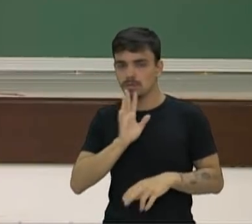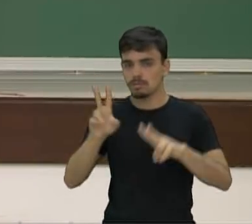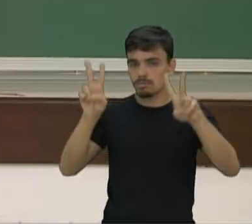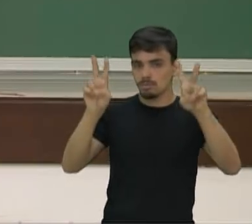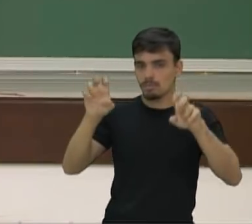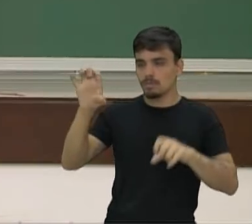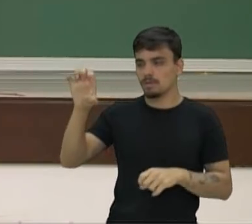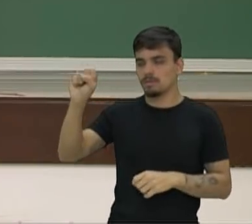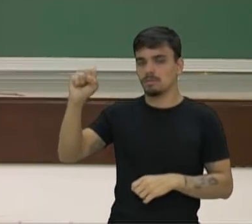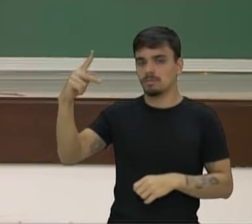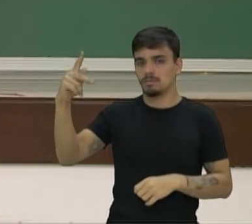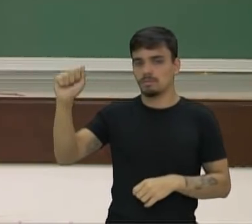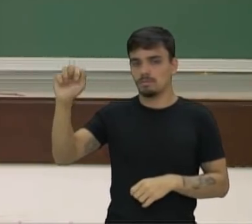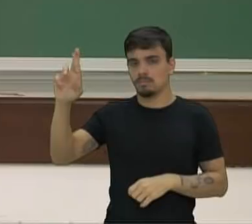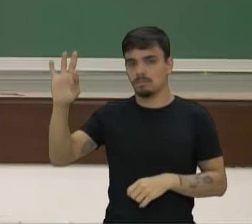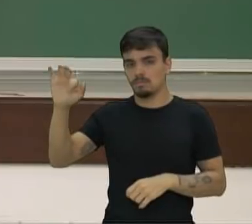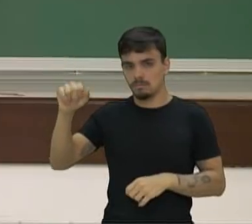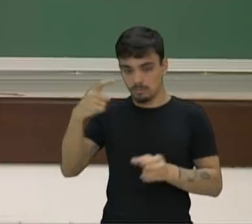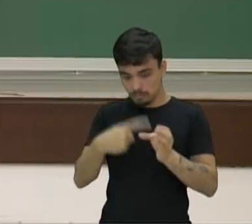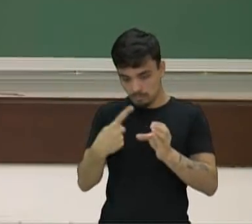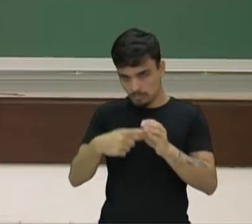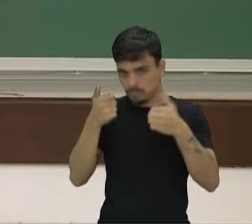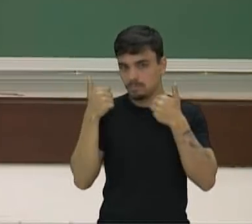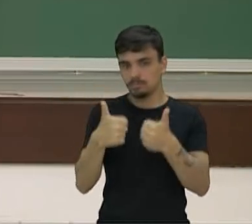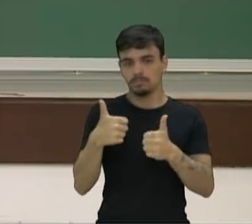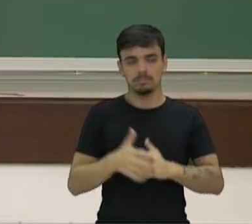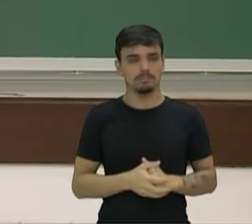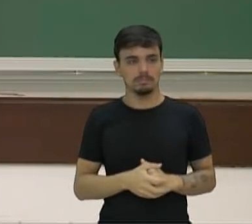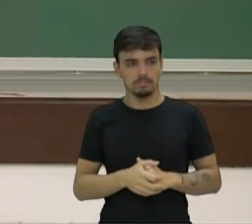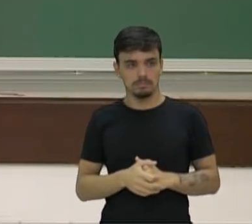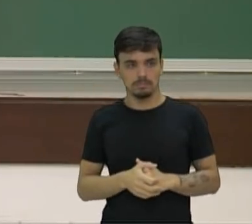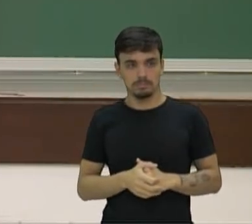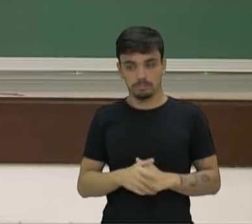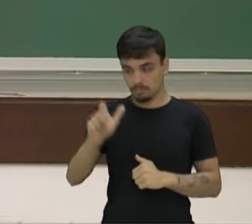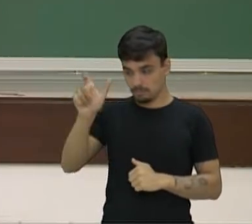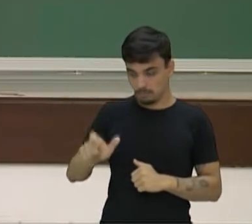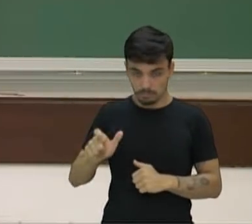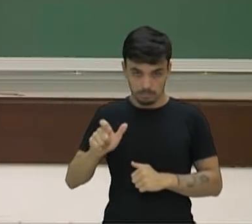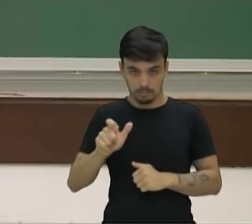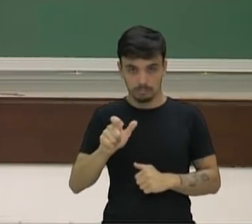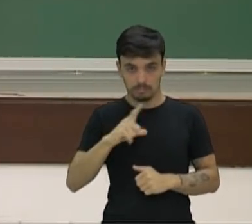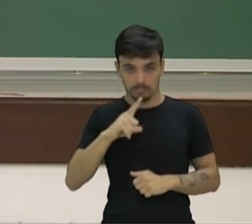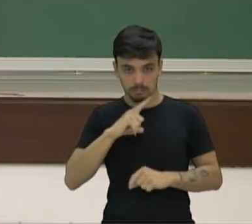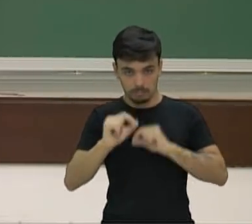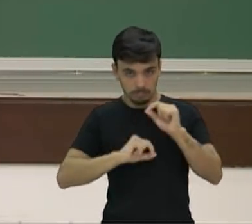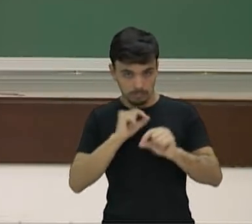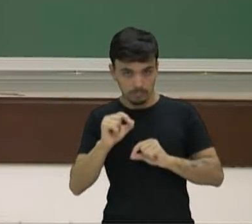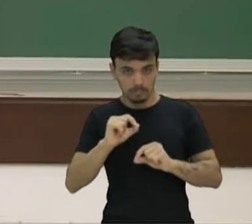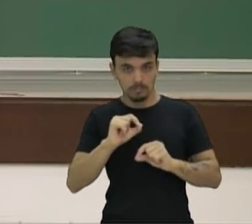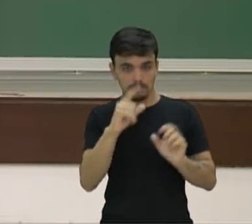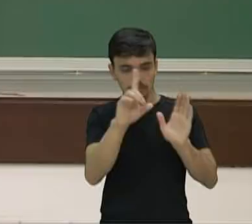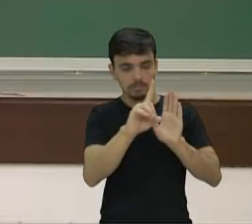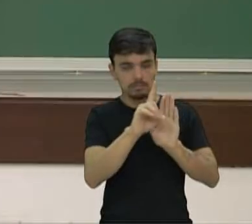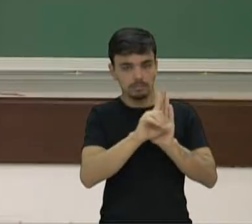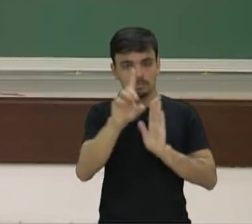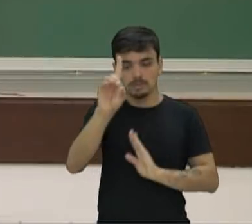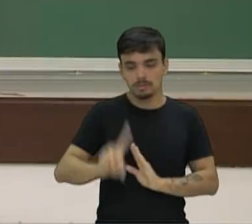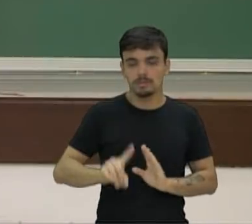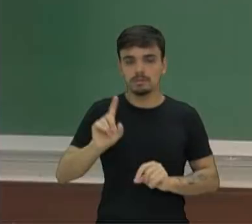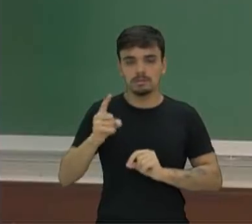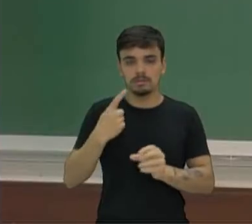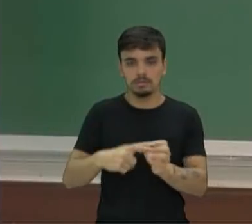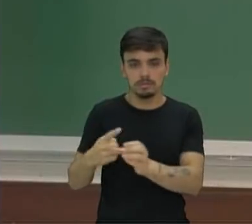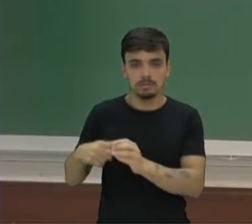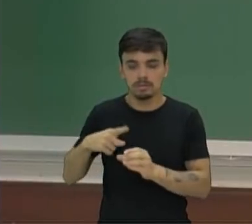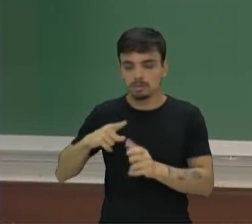sobre a história da famosa cidade de Esparta. Os espartanos descendiam dos dórios. Somente eles tinham direito à cidadania, pois possuíam as